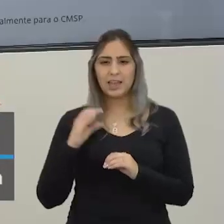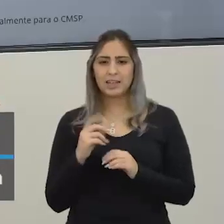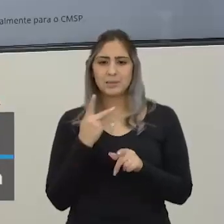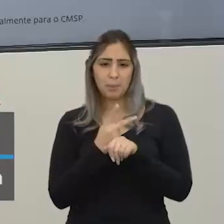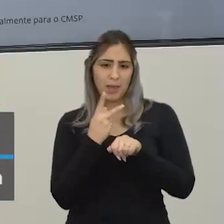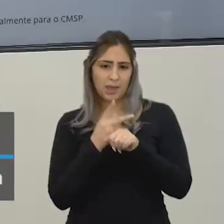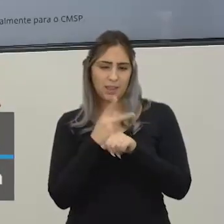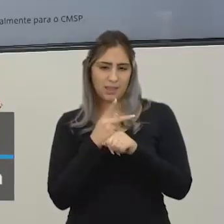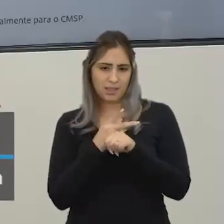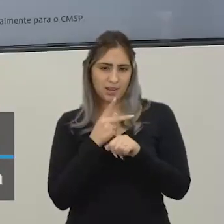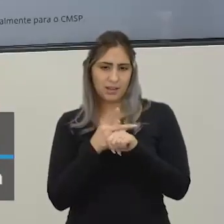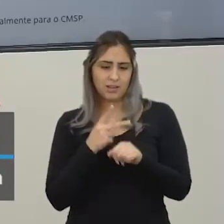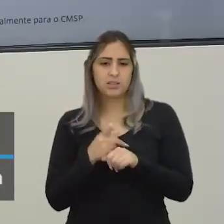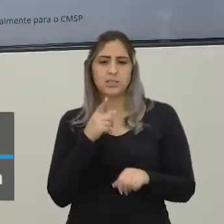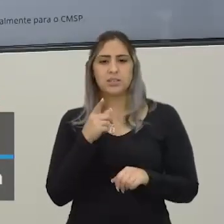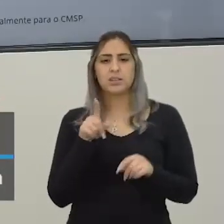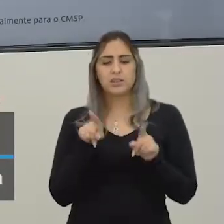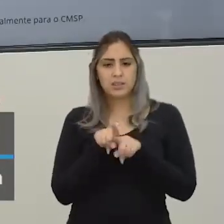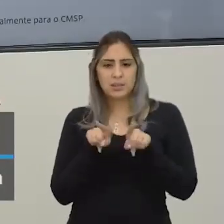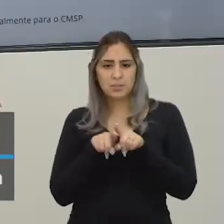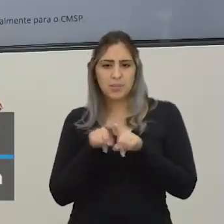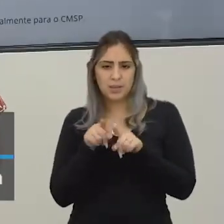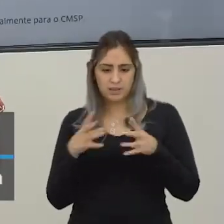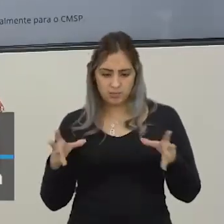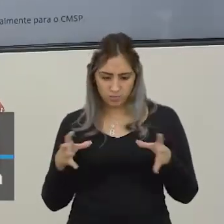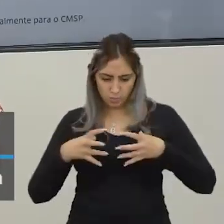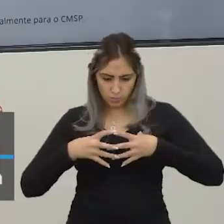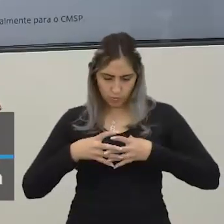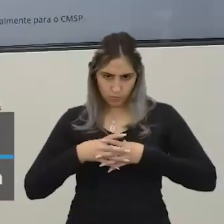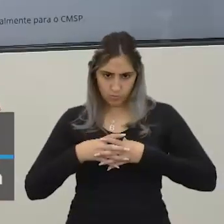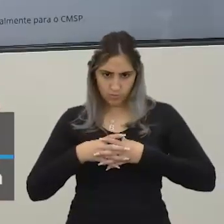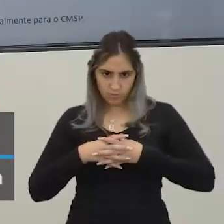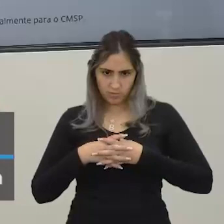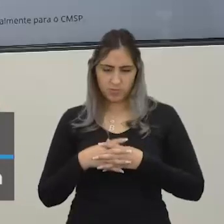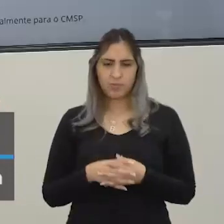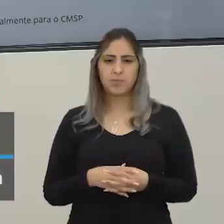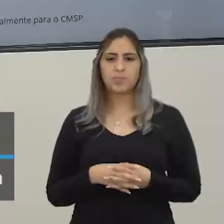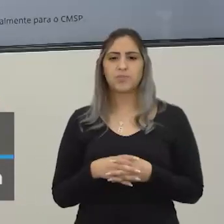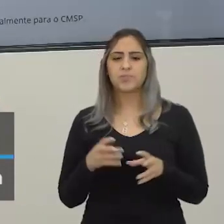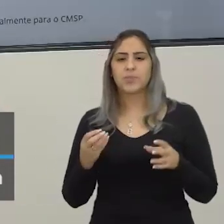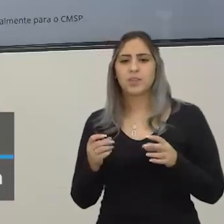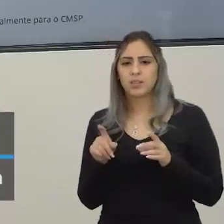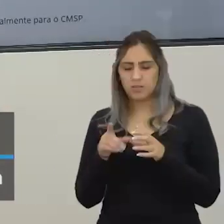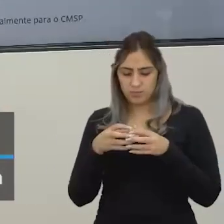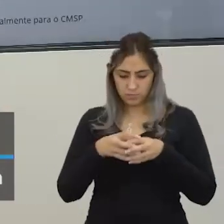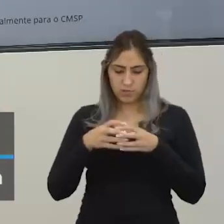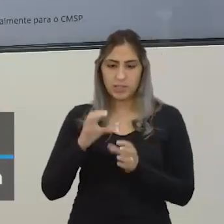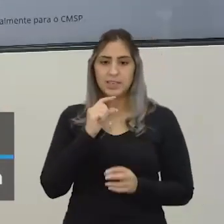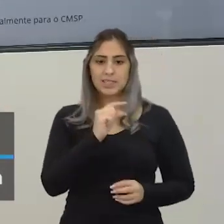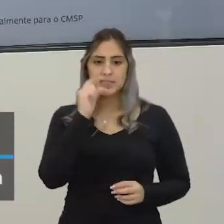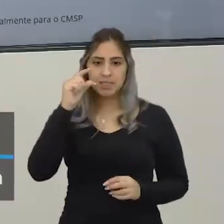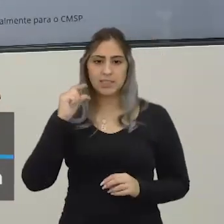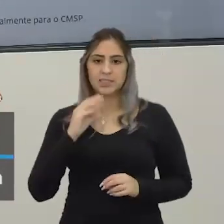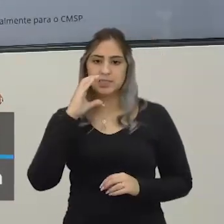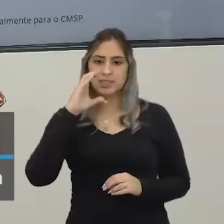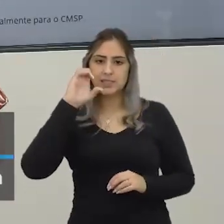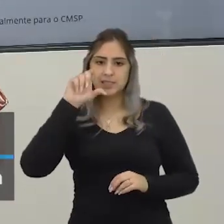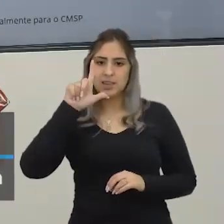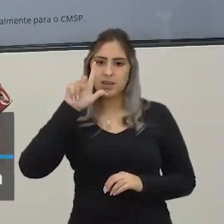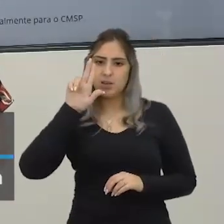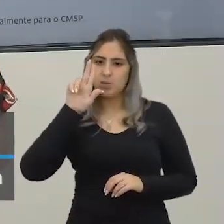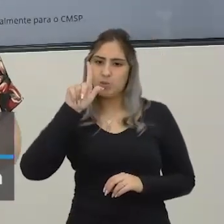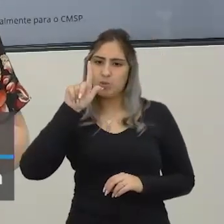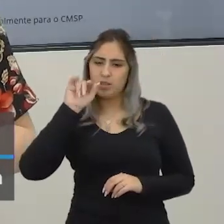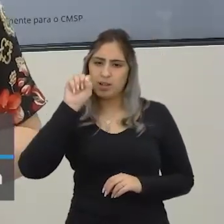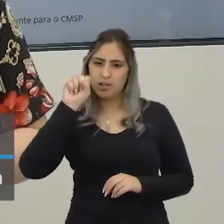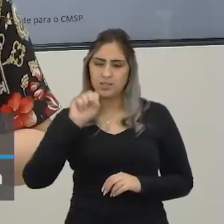pequenos carbonos, formariam, então, esses coacervados e, posteriormente, formariam células mais complexas. Mas, a partir